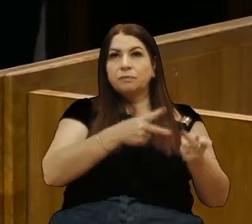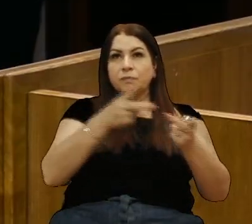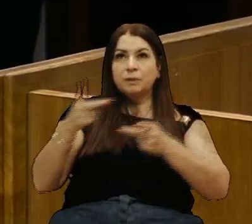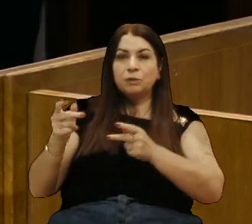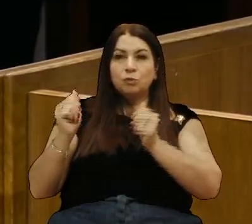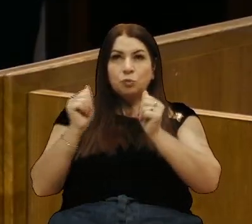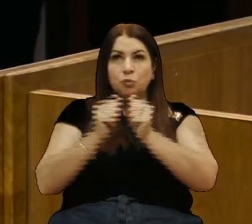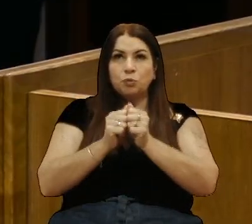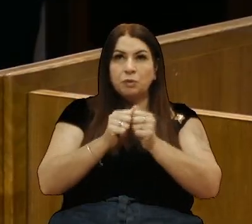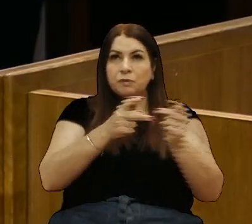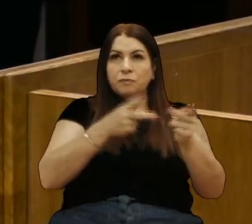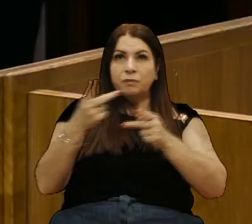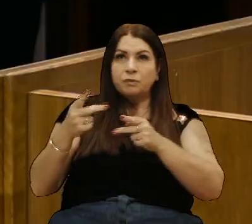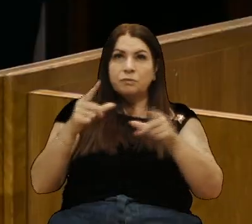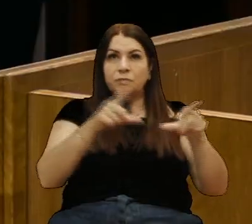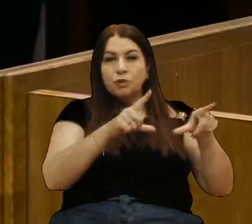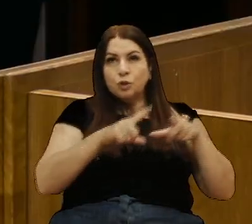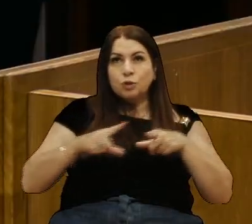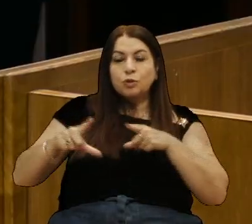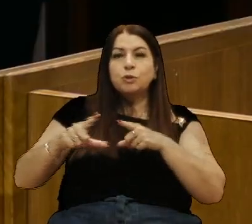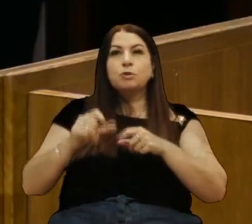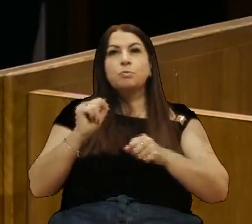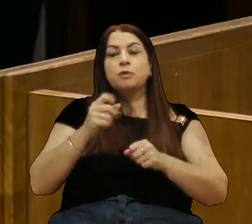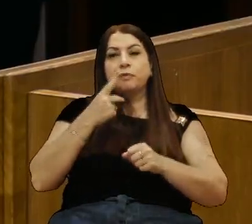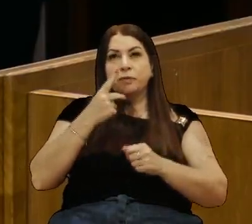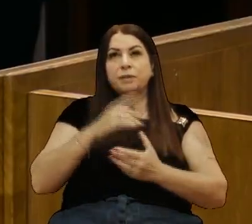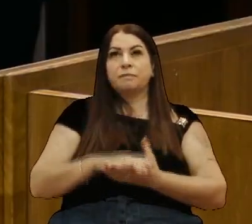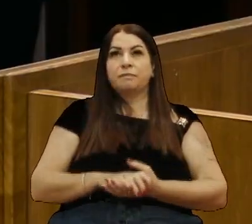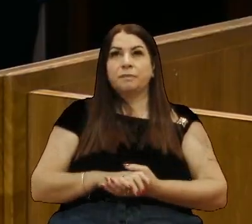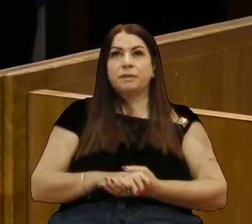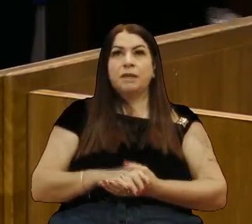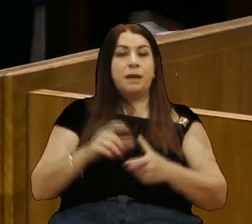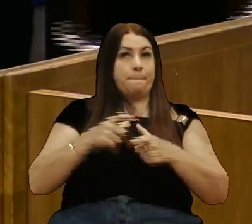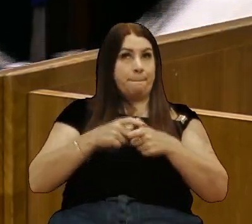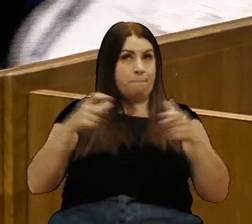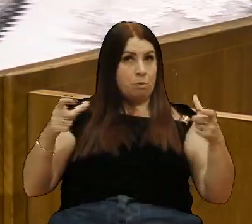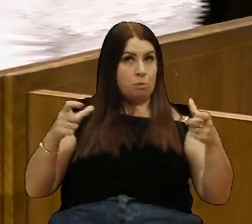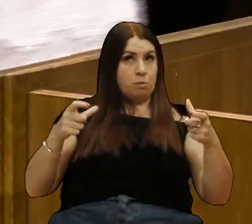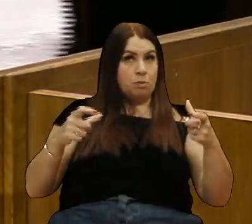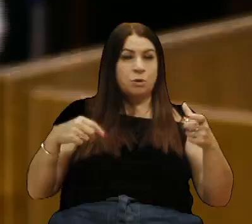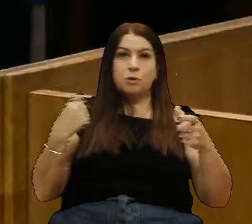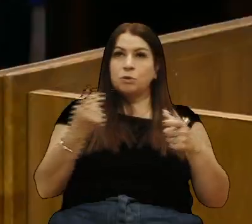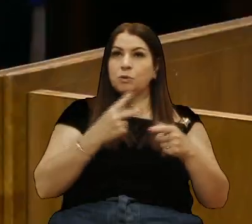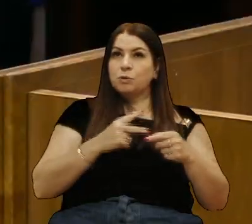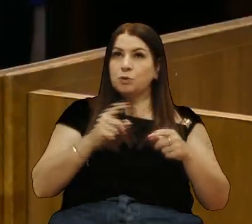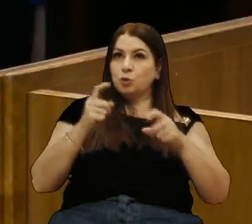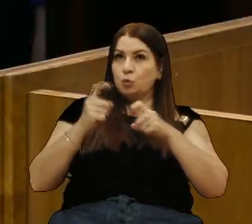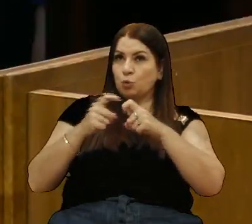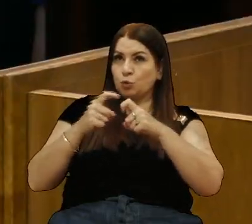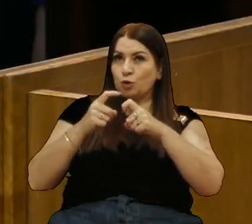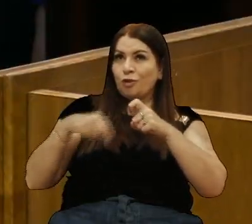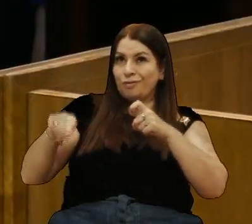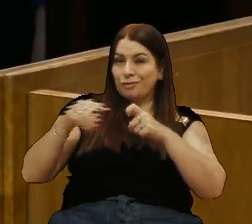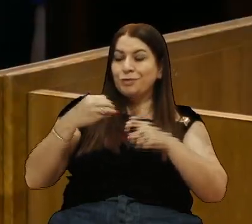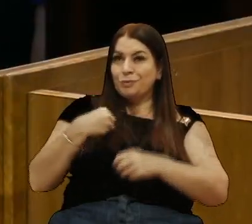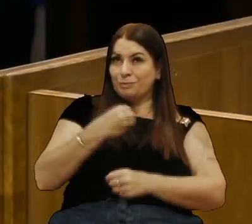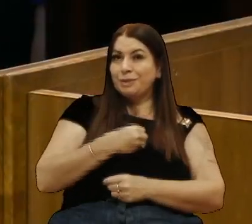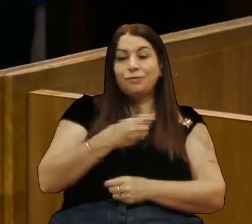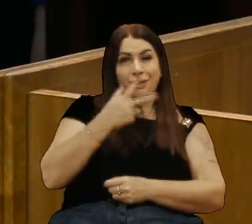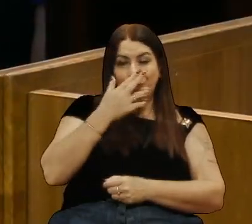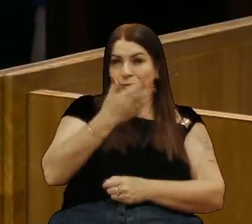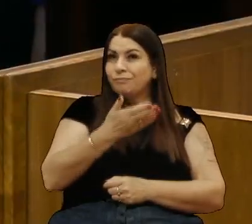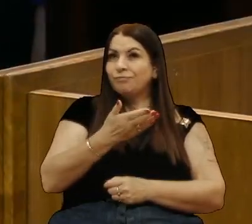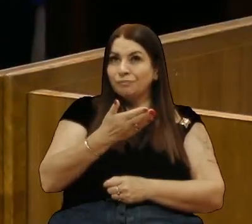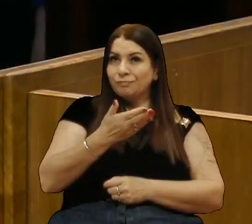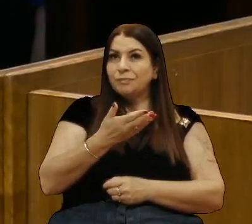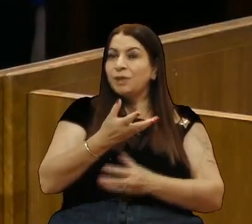loco e visitou todas as salas. E eu posso dizer para vocês que a maioria dos consultórios está naquela situação.